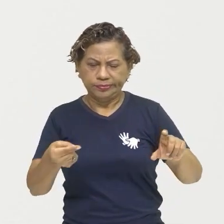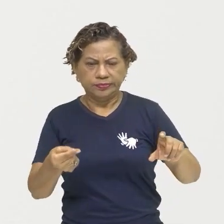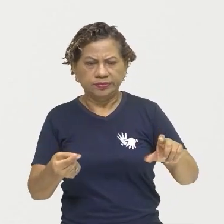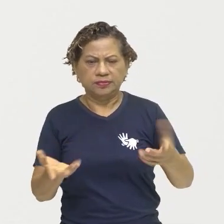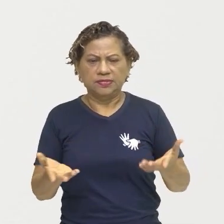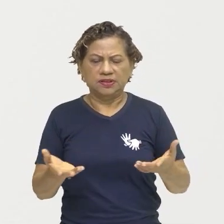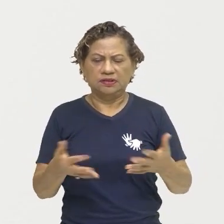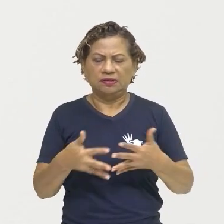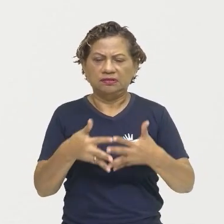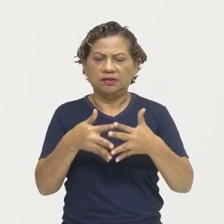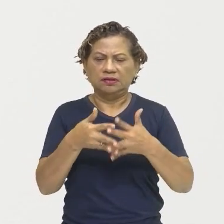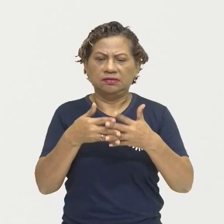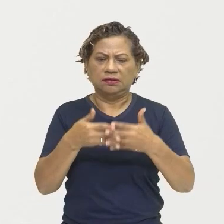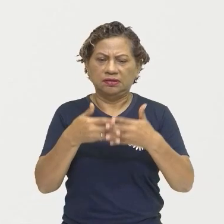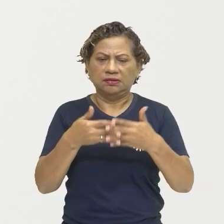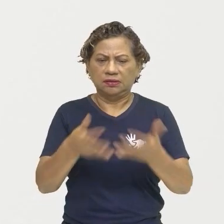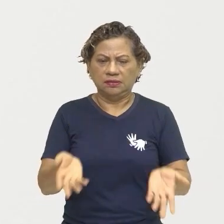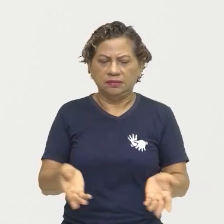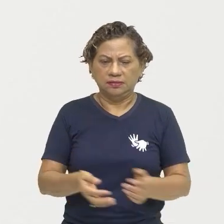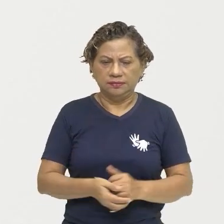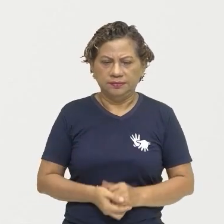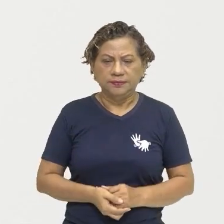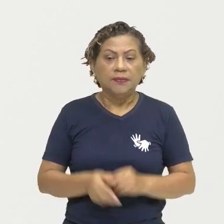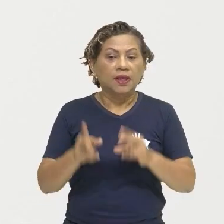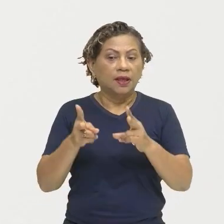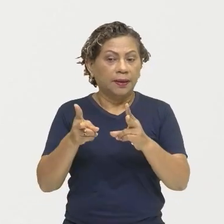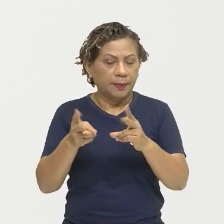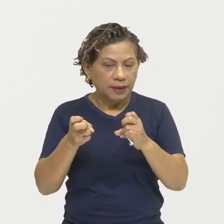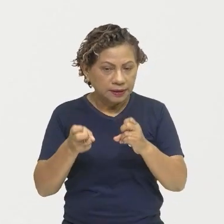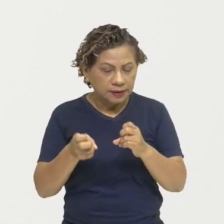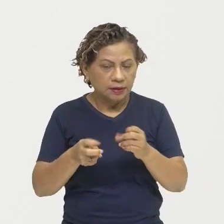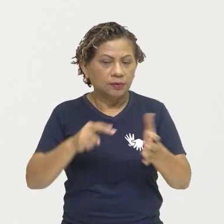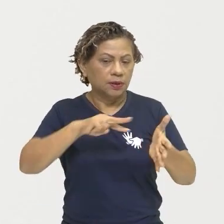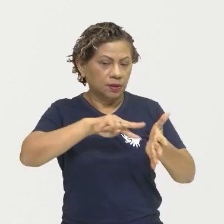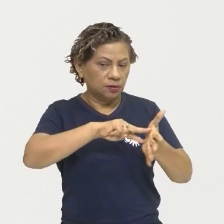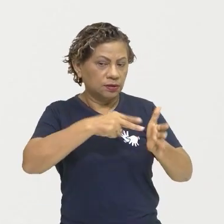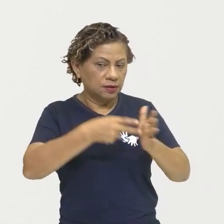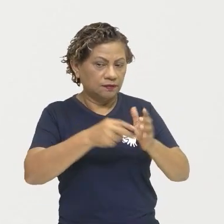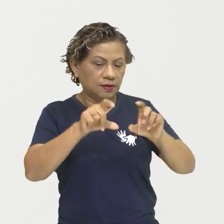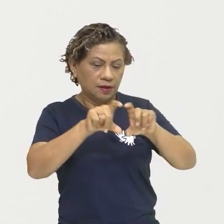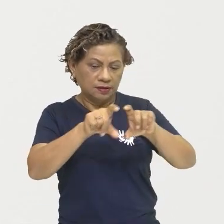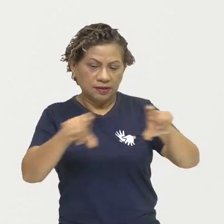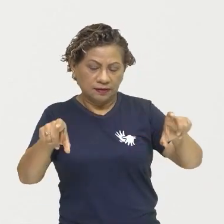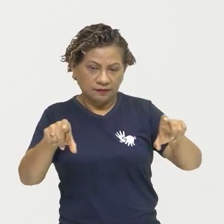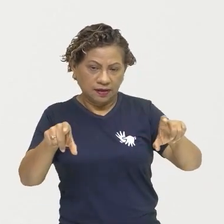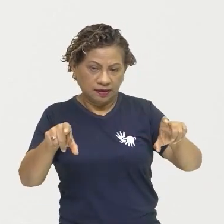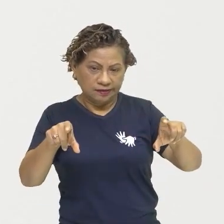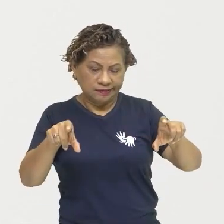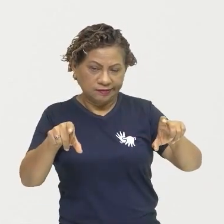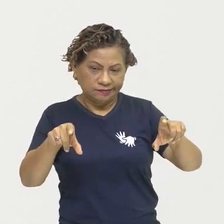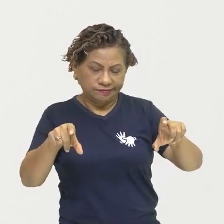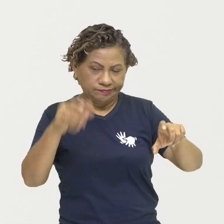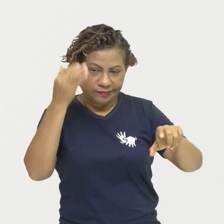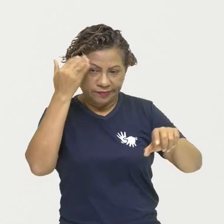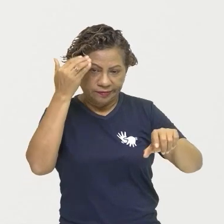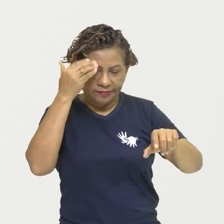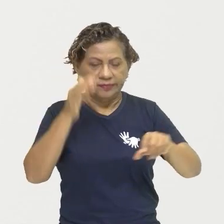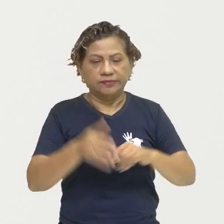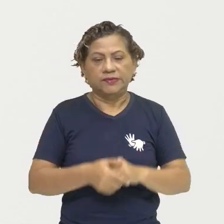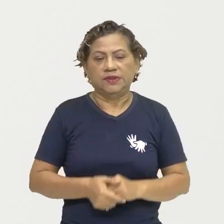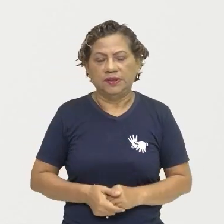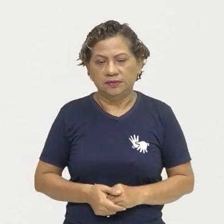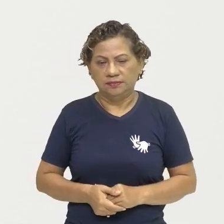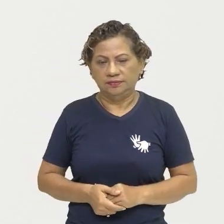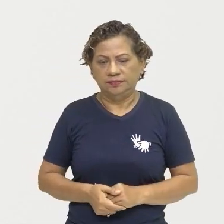chega, né? Chegar atrasado. Perceba que pelo sentido a conjunção coordenativa